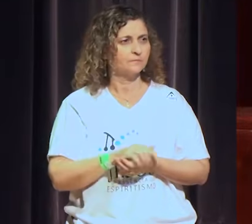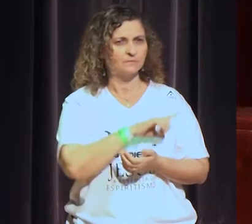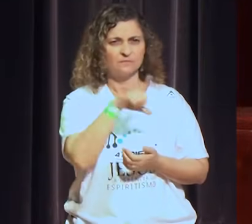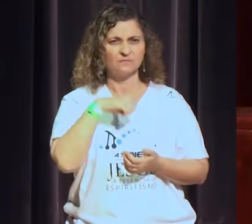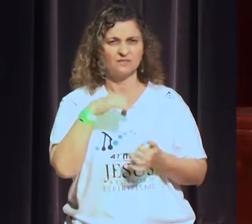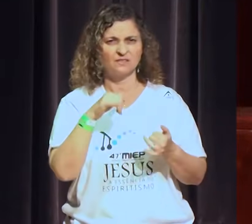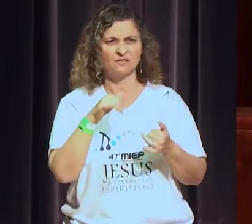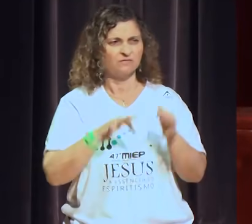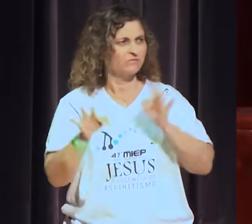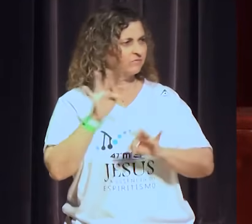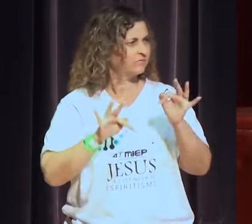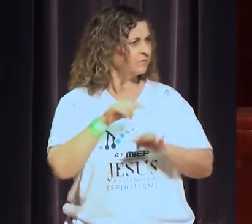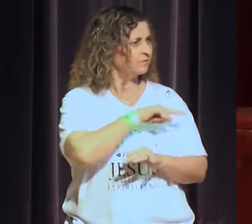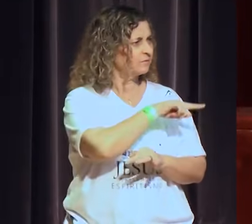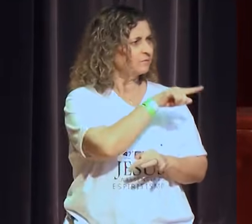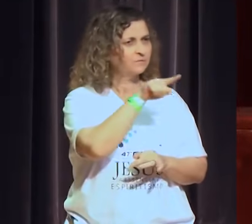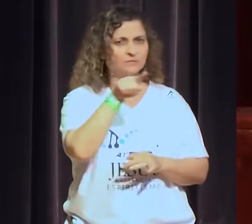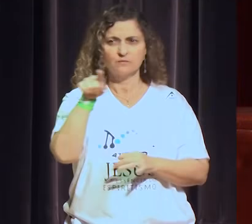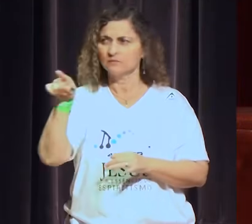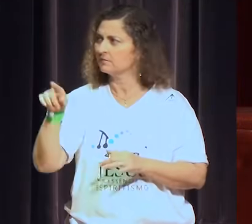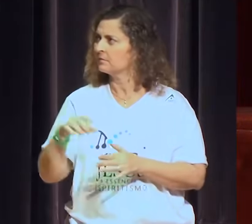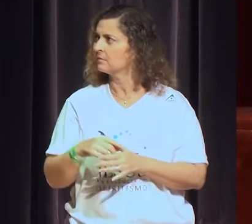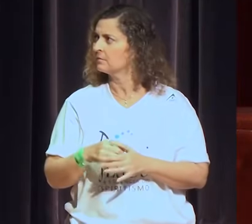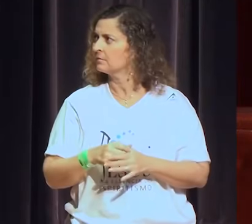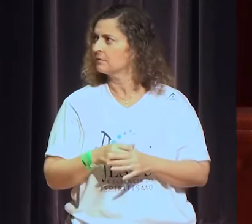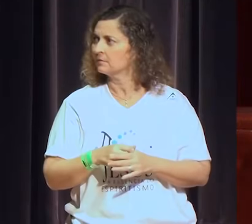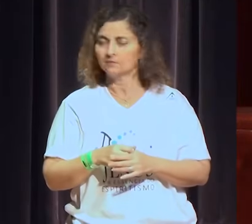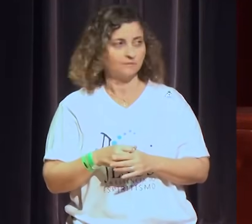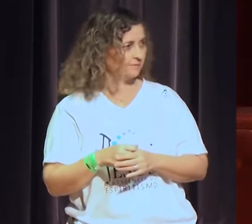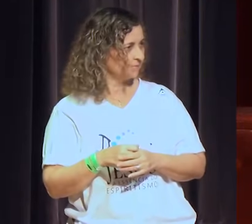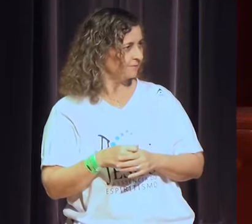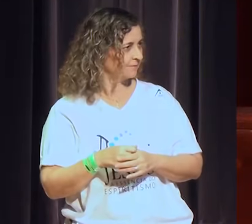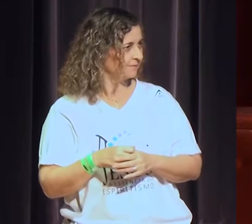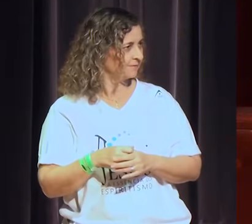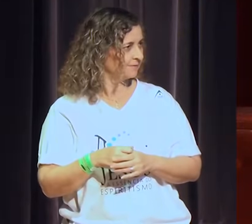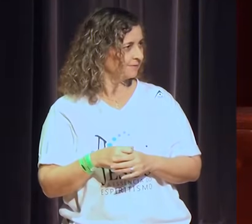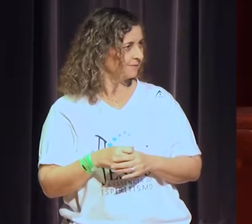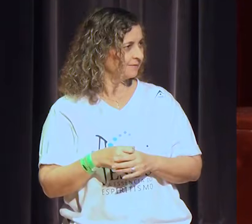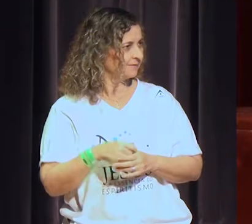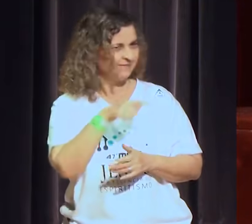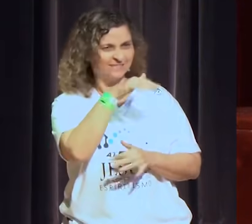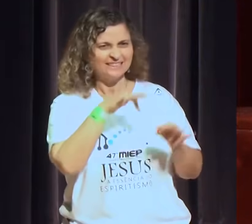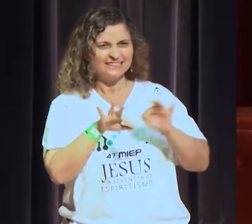Tem? Tem um? Pelo amor de Deus, me perdoa. Hein?